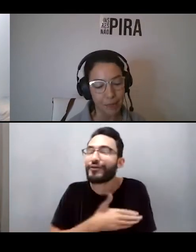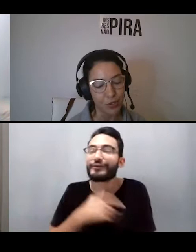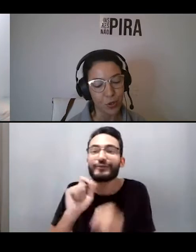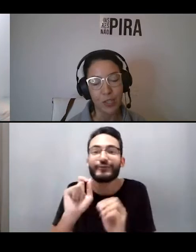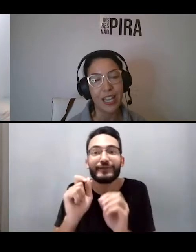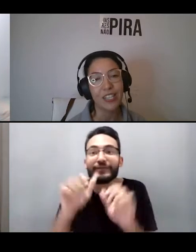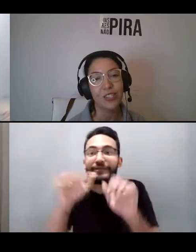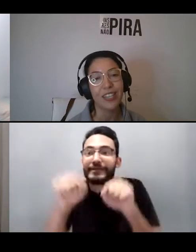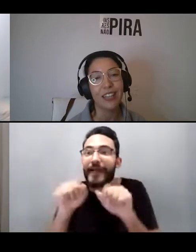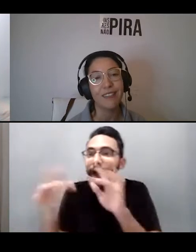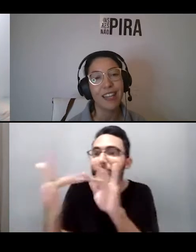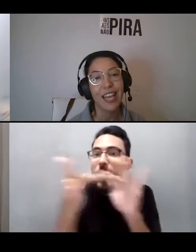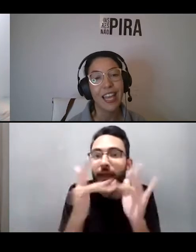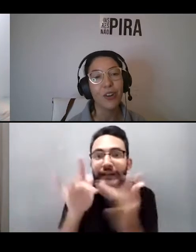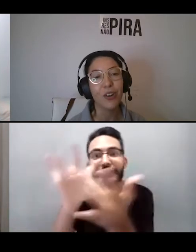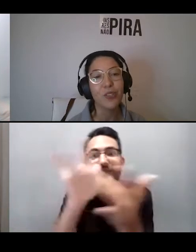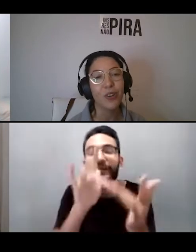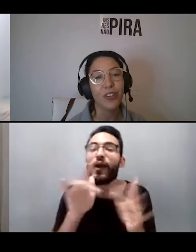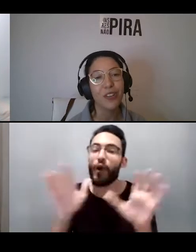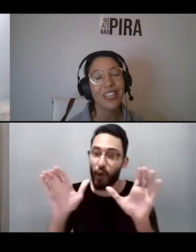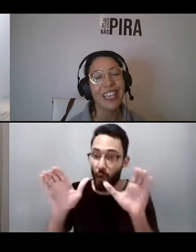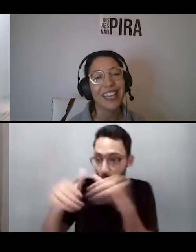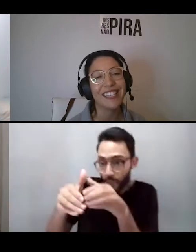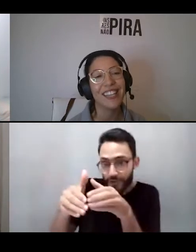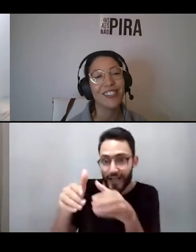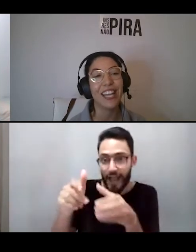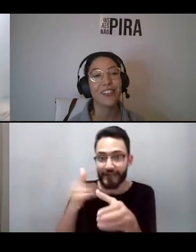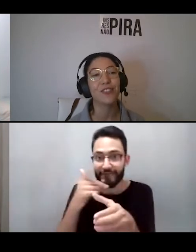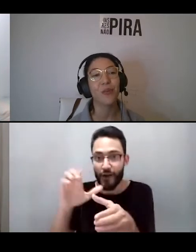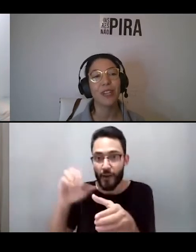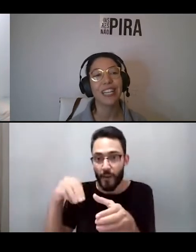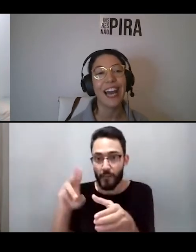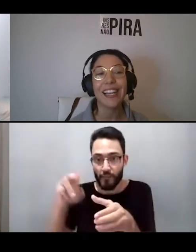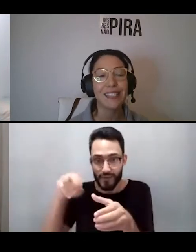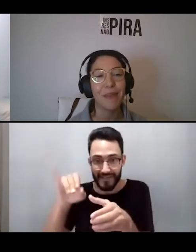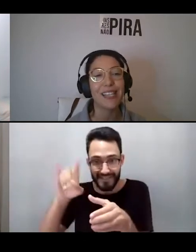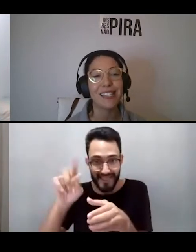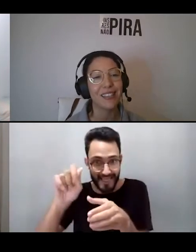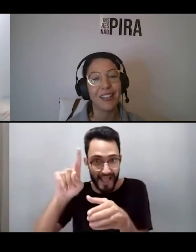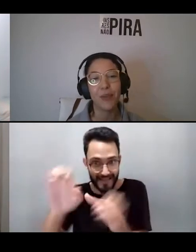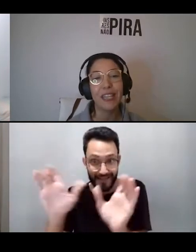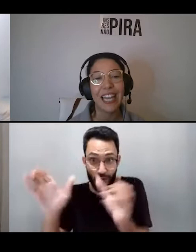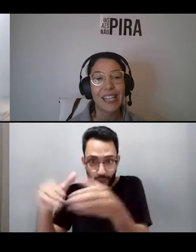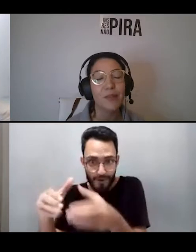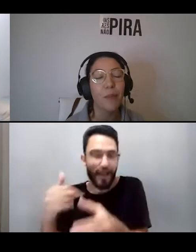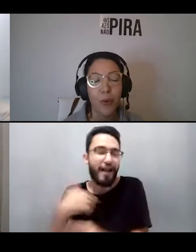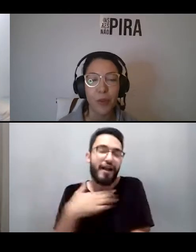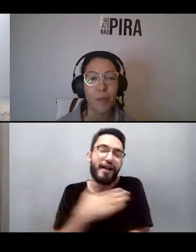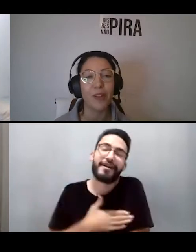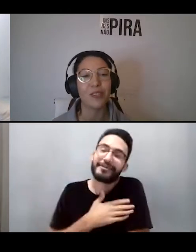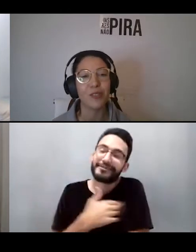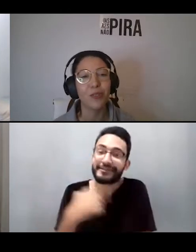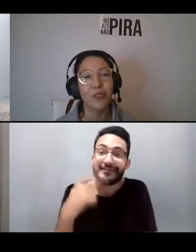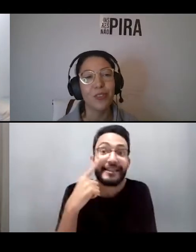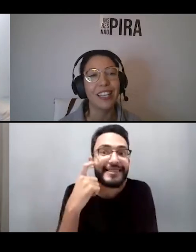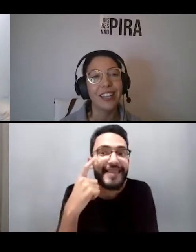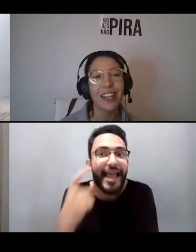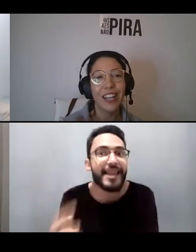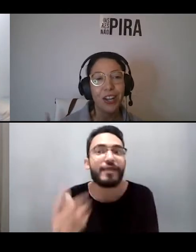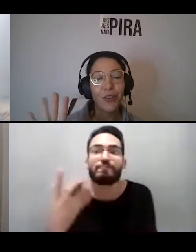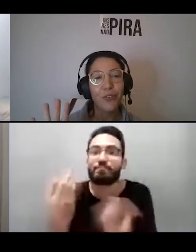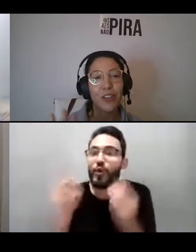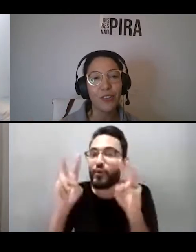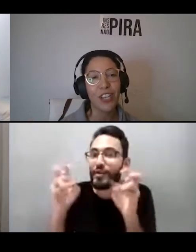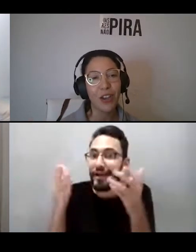mim, esse papo de comunidade tem. Eu não sou igual a Thaís, né, gerente de comunidades, mas eu me interesso muito pelo assunto,